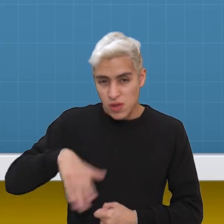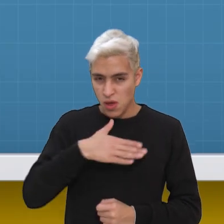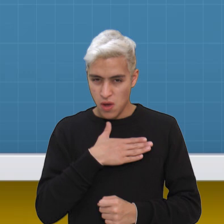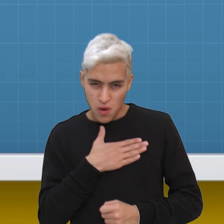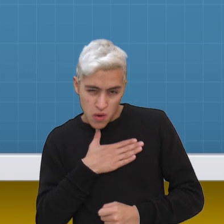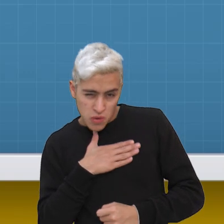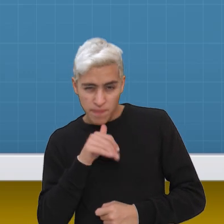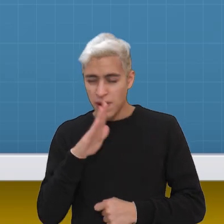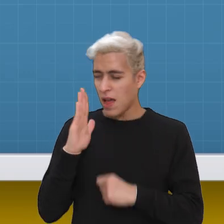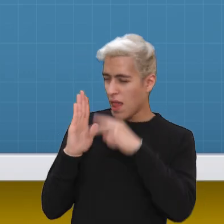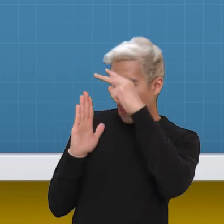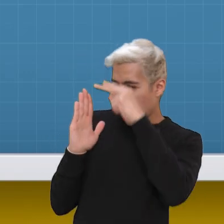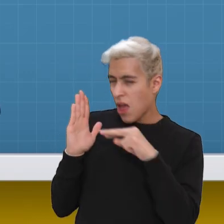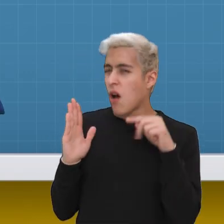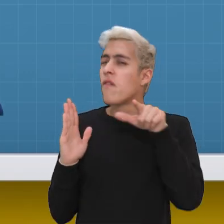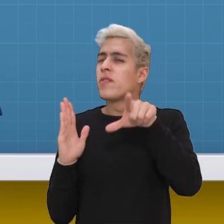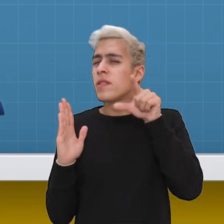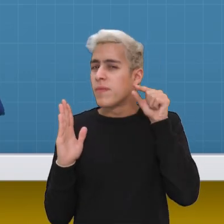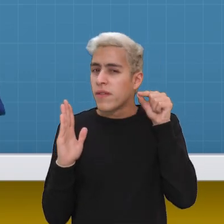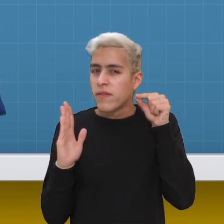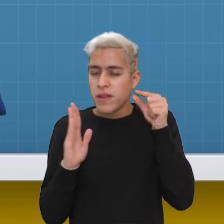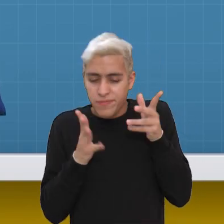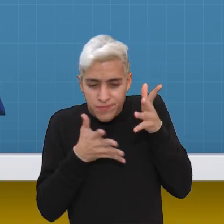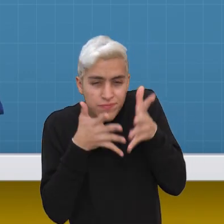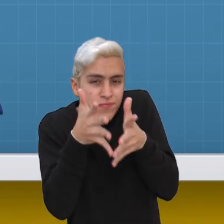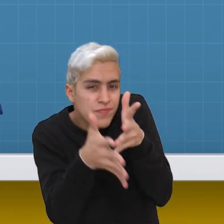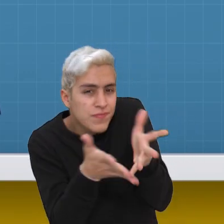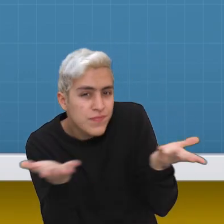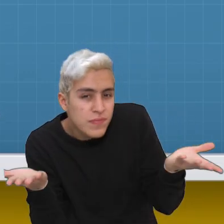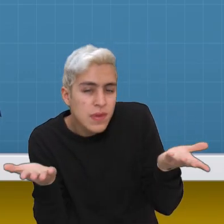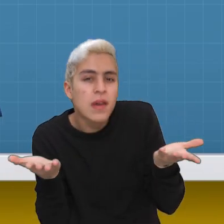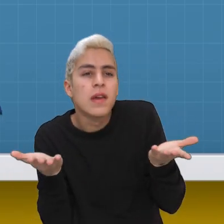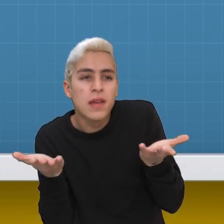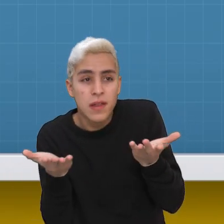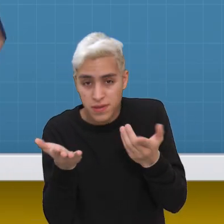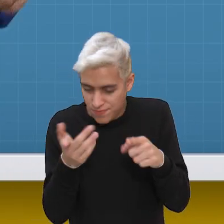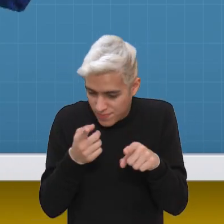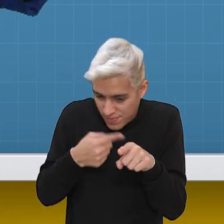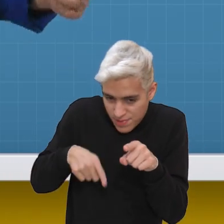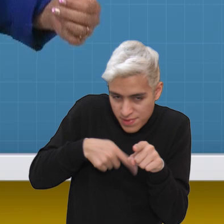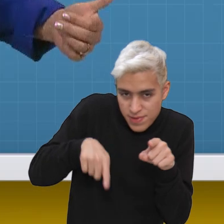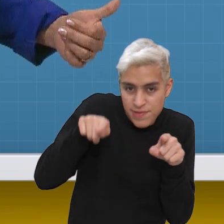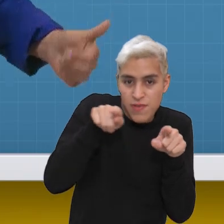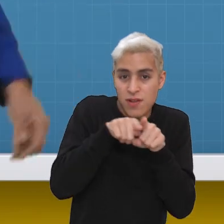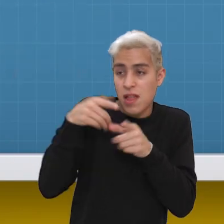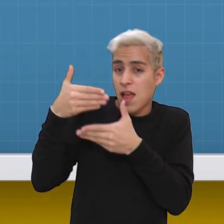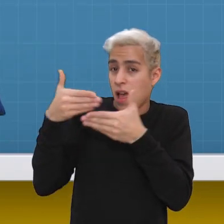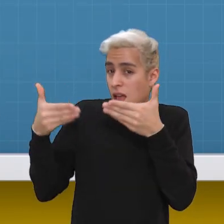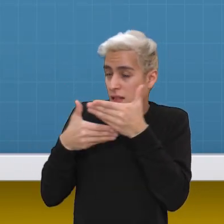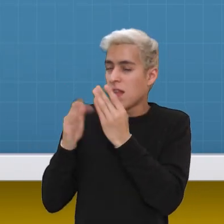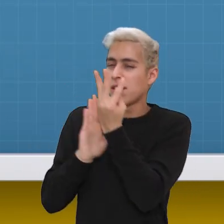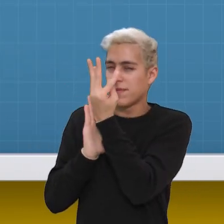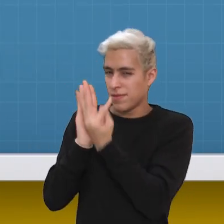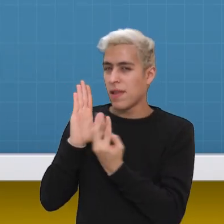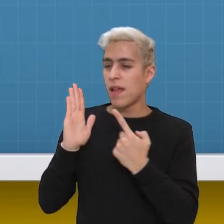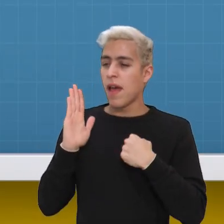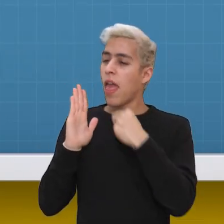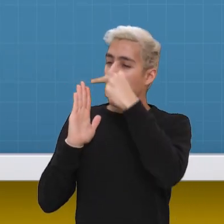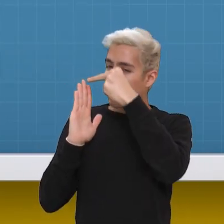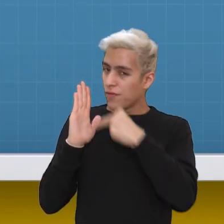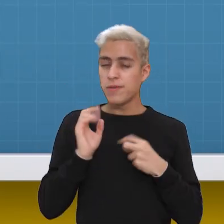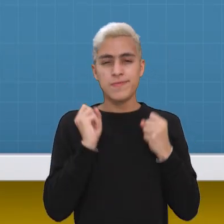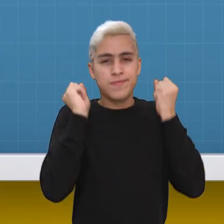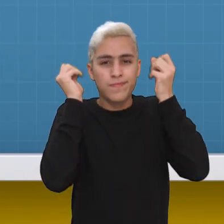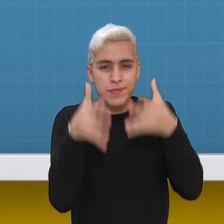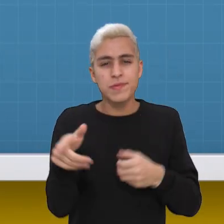Você gostou mais de ler ou você prefere ouvir? Então nós vamos voltar lá para o nosso slide do texto e eu vou ler